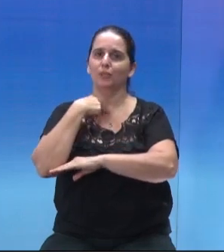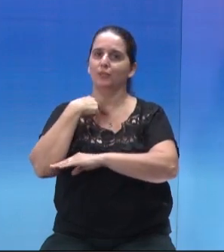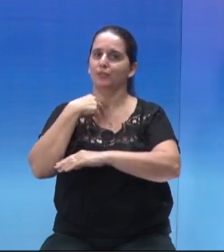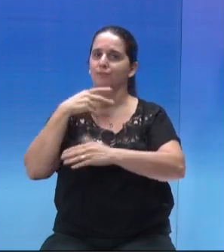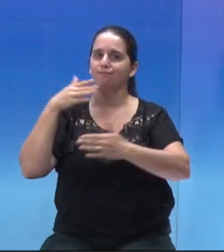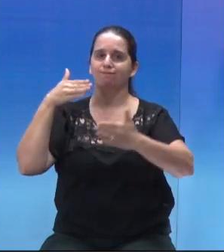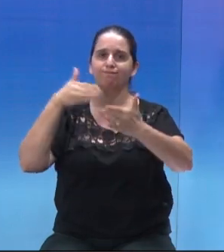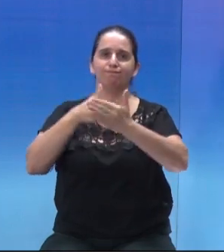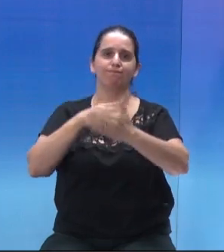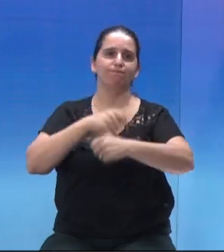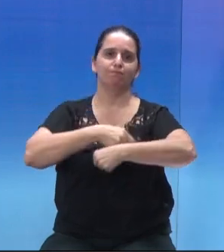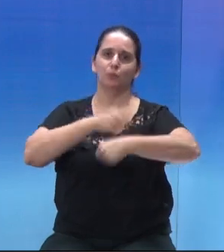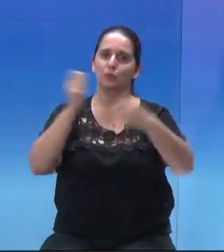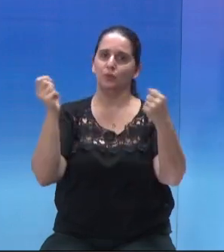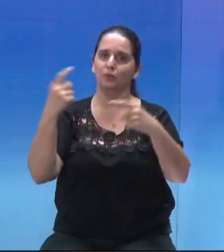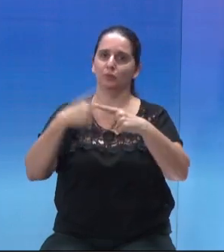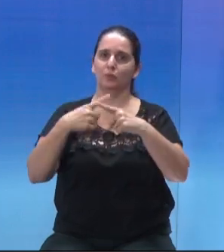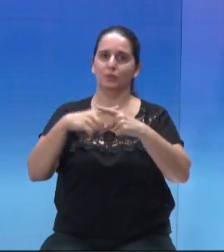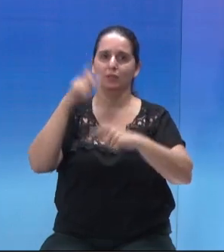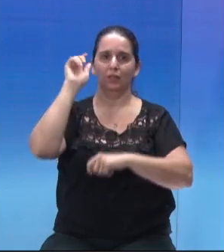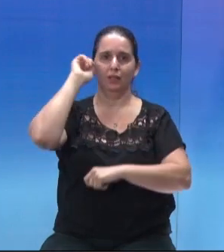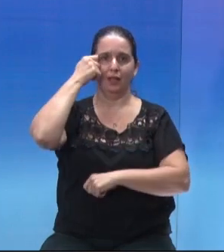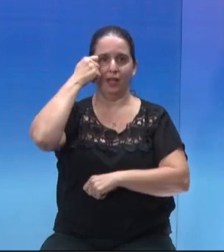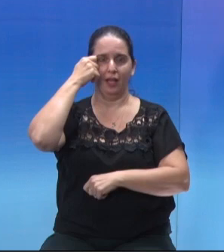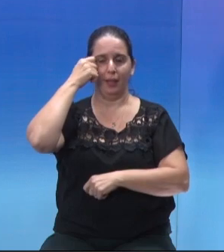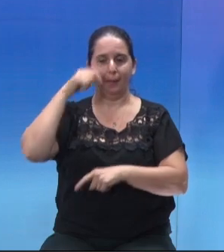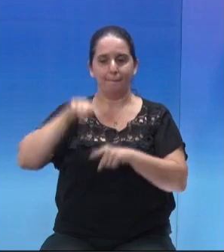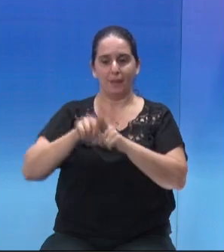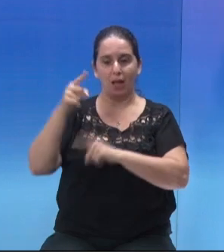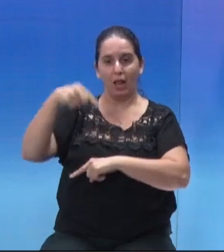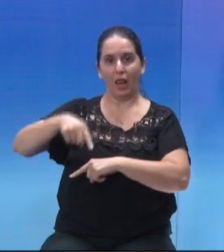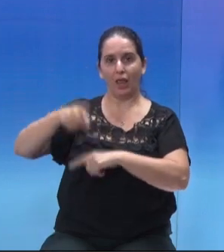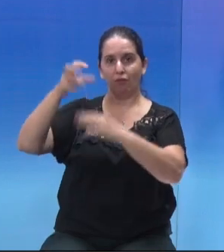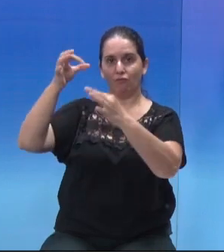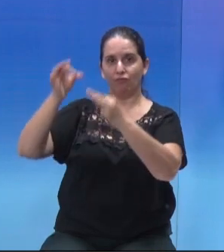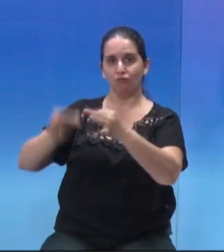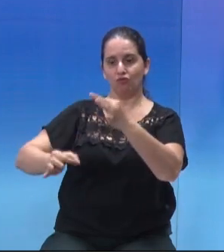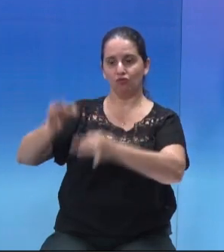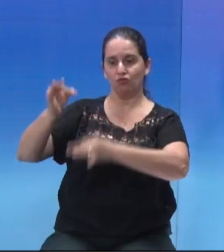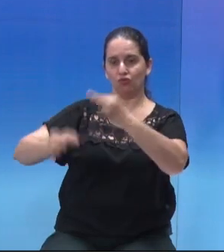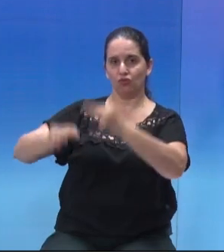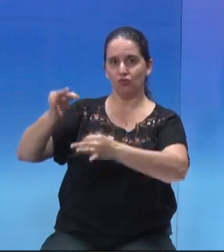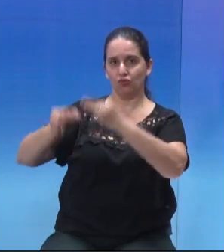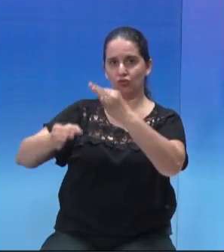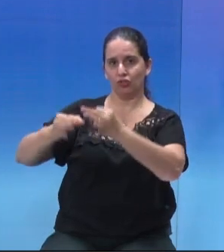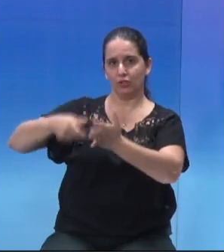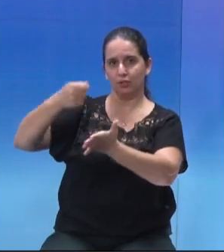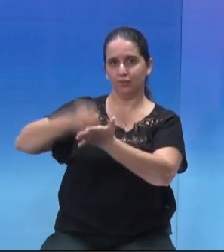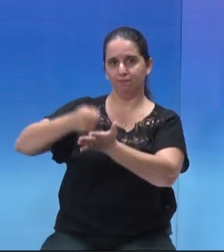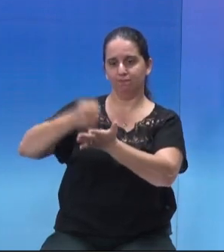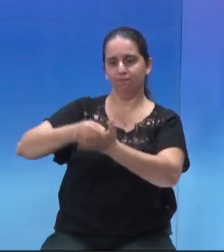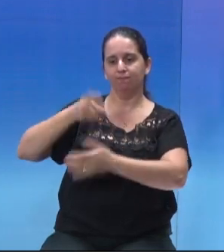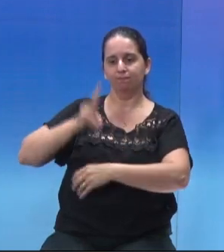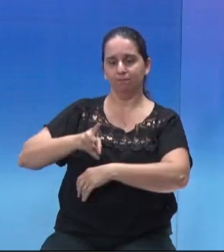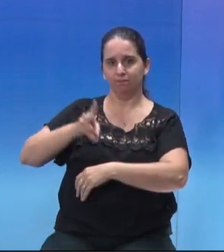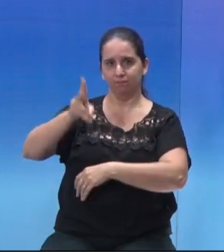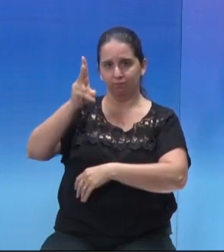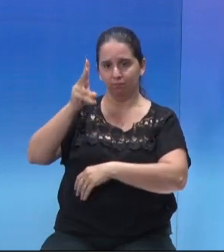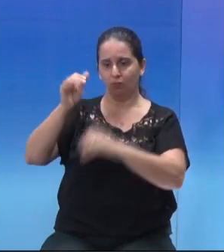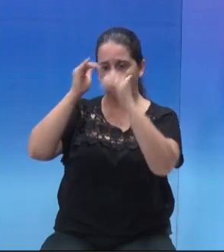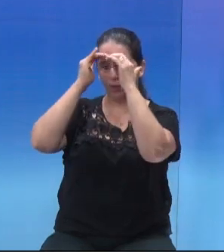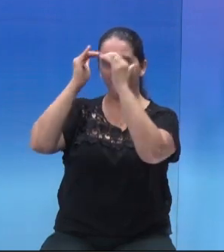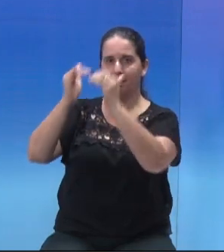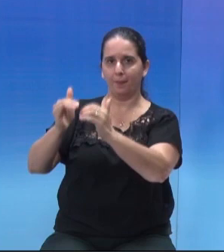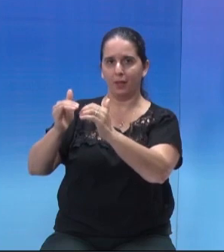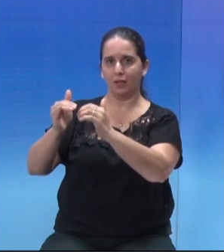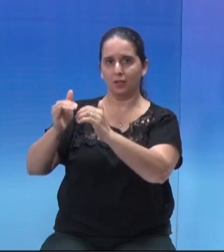ela teve que entrar na justiça, garantir que os direitos civis dela fossem mantidos, né, fossem